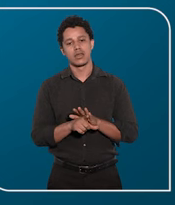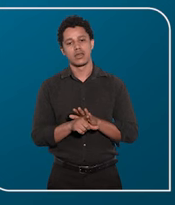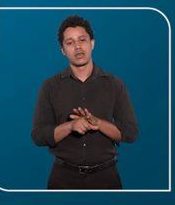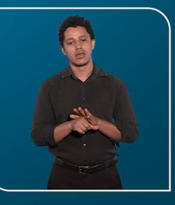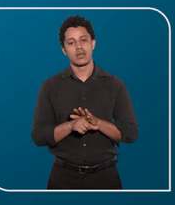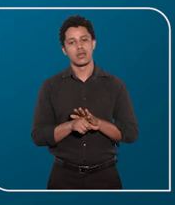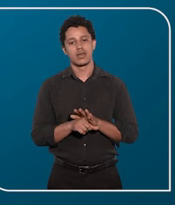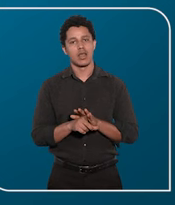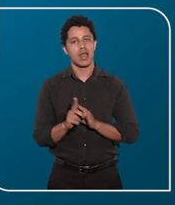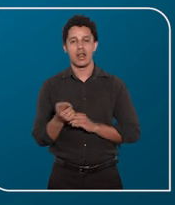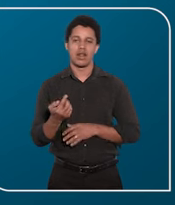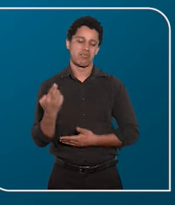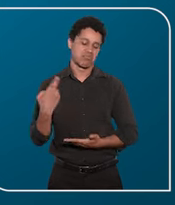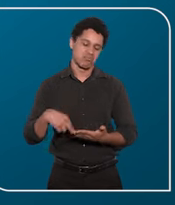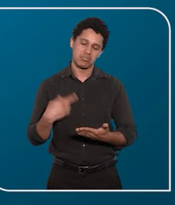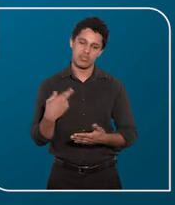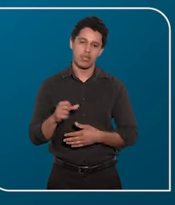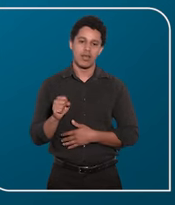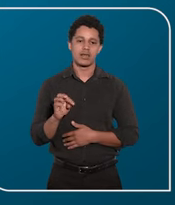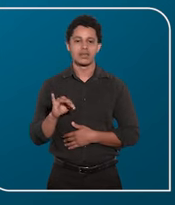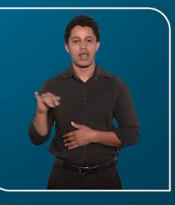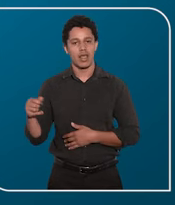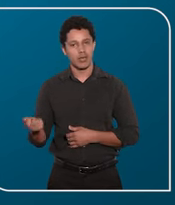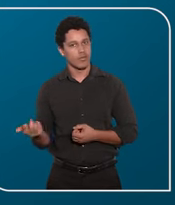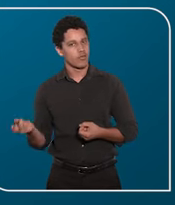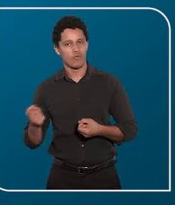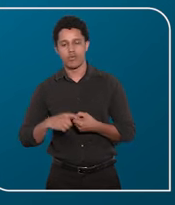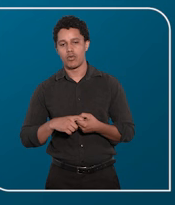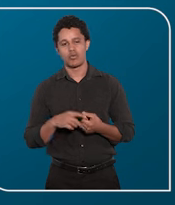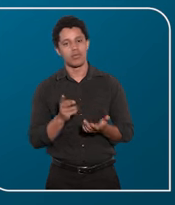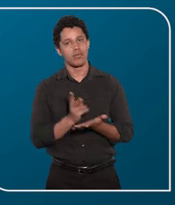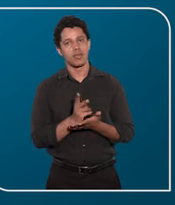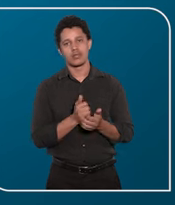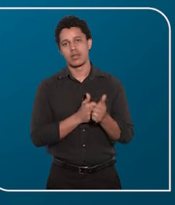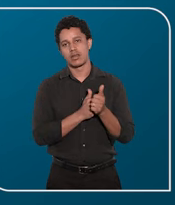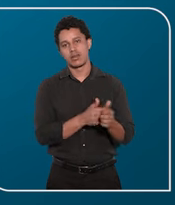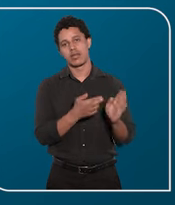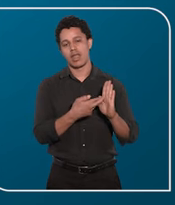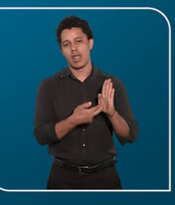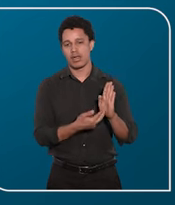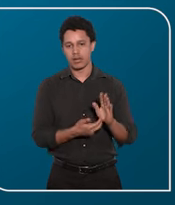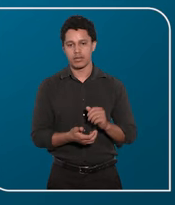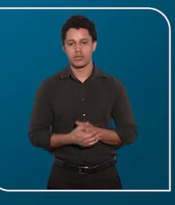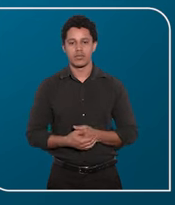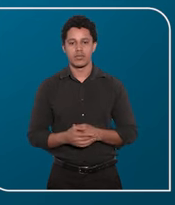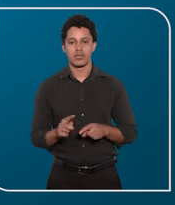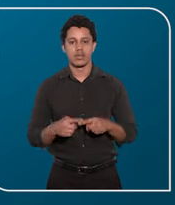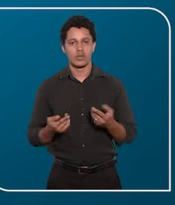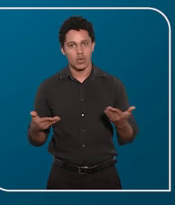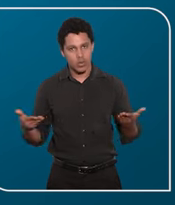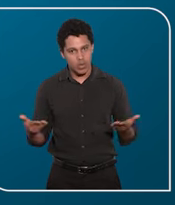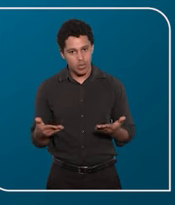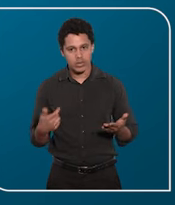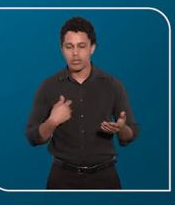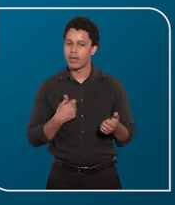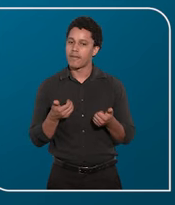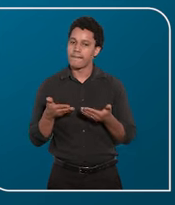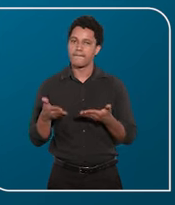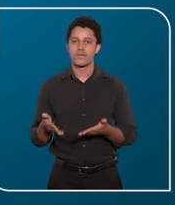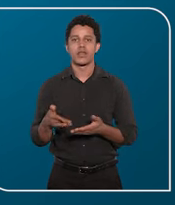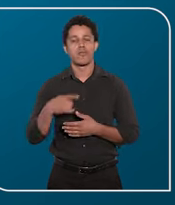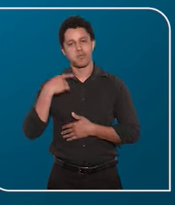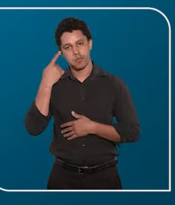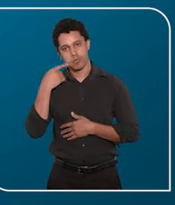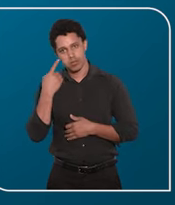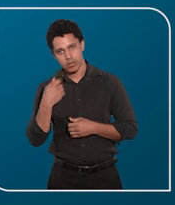julgada inconstitucional pelo STF e voltou à redação anterior. Então, hoje, para obter a condição de advogado, eu tenho que respeitar